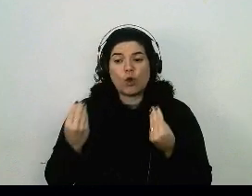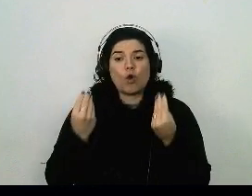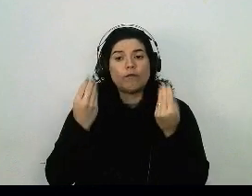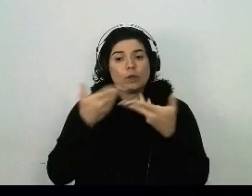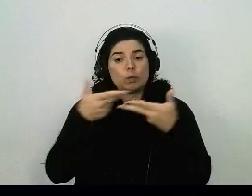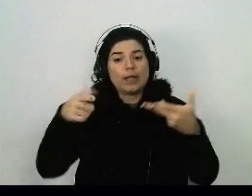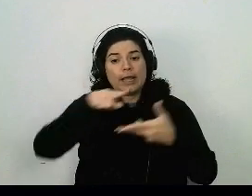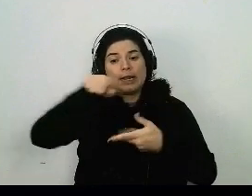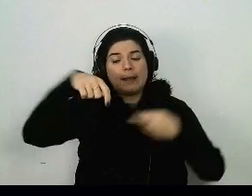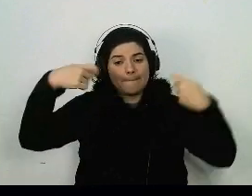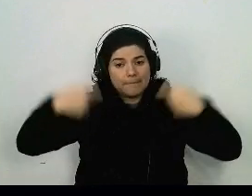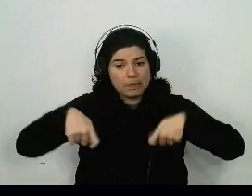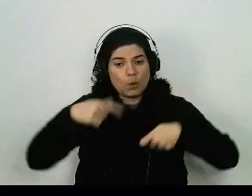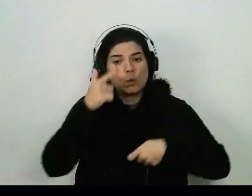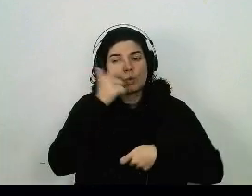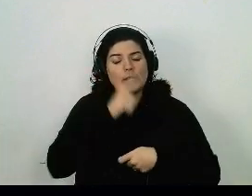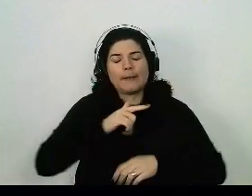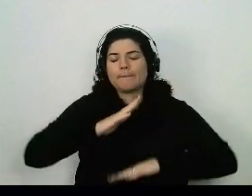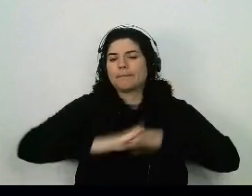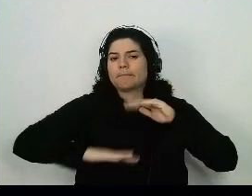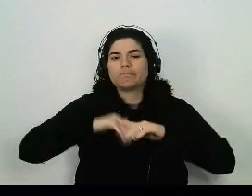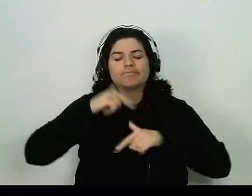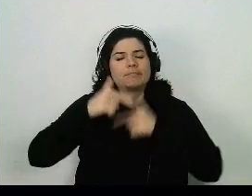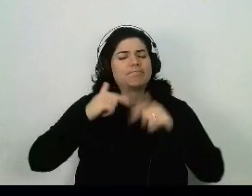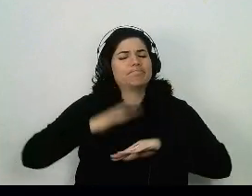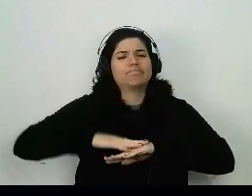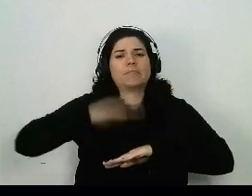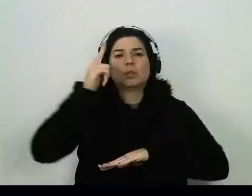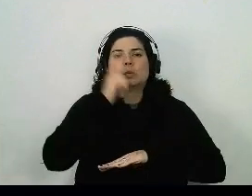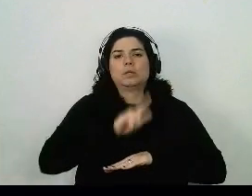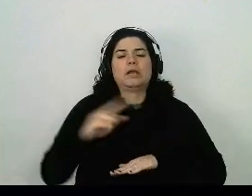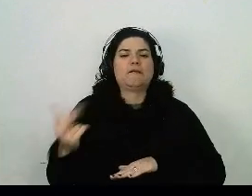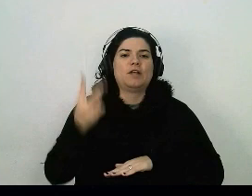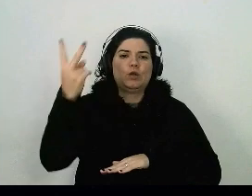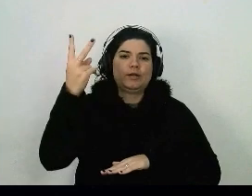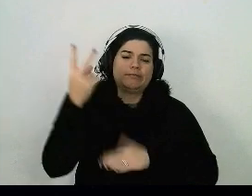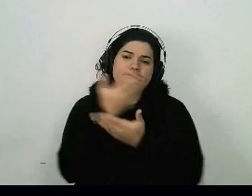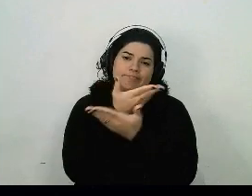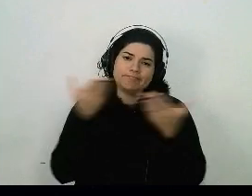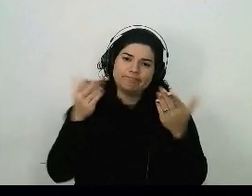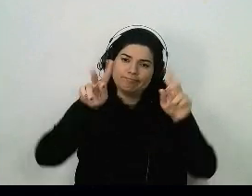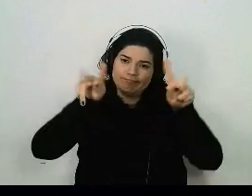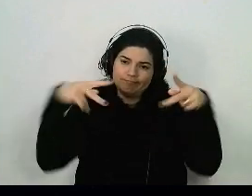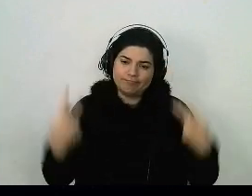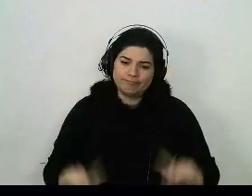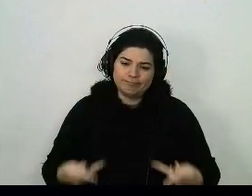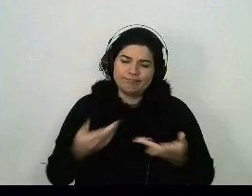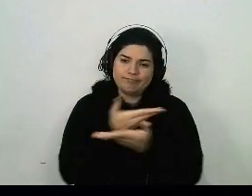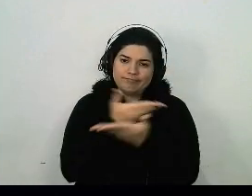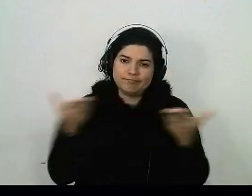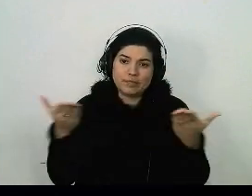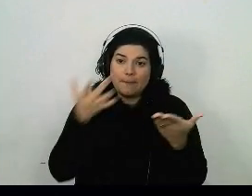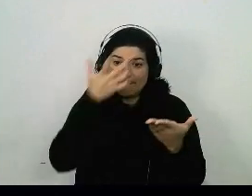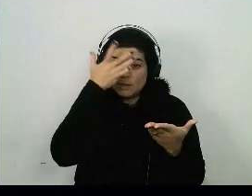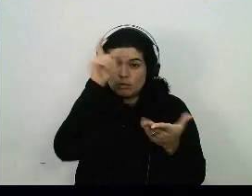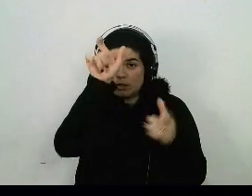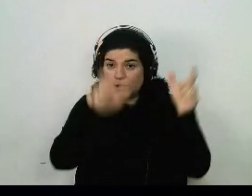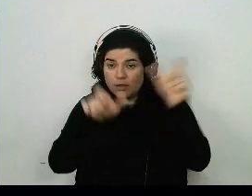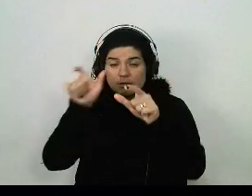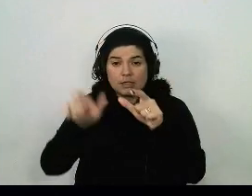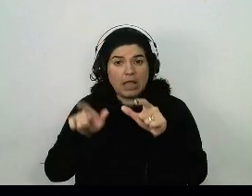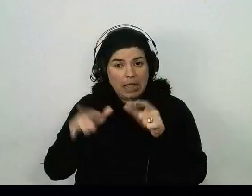para que ela se tornem mais produtivas valorizando esses seres humanos e amparando esses seres humanos e lembrando que essas pessoas não são